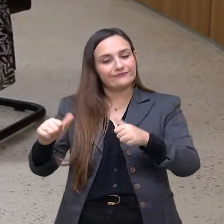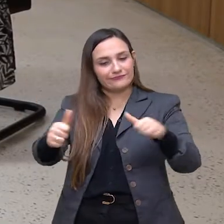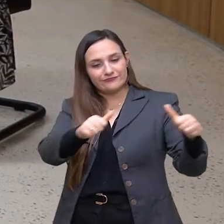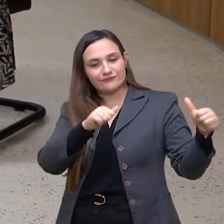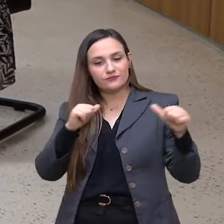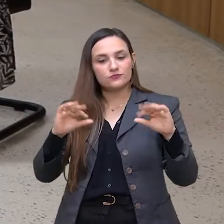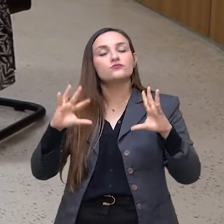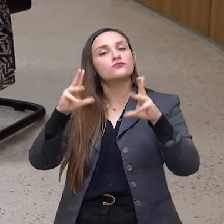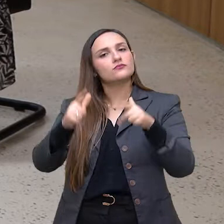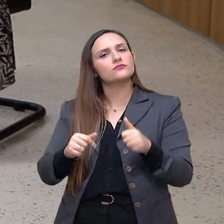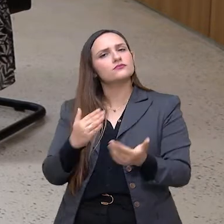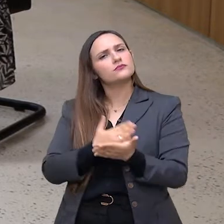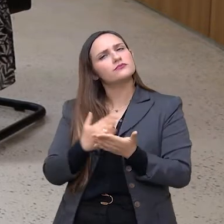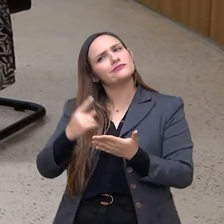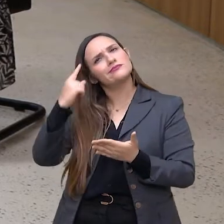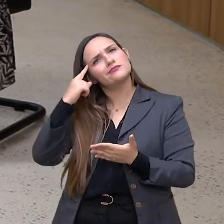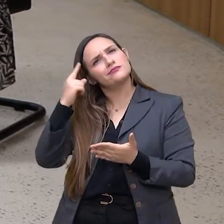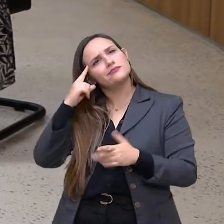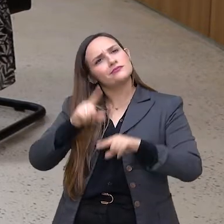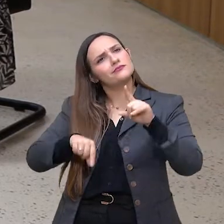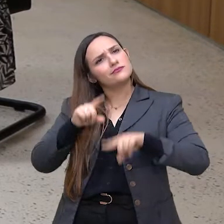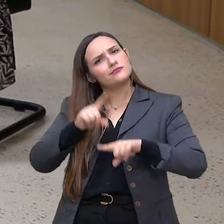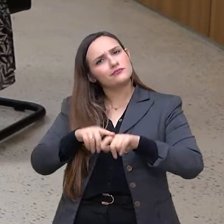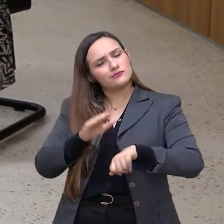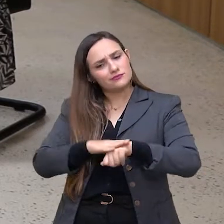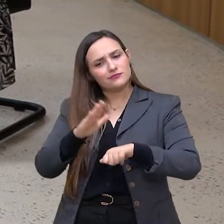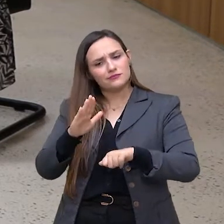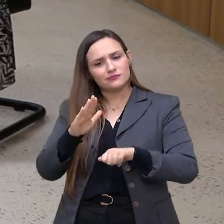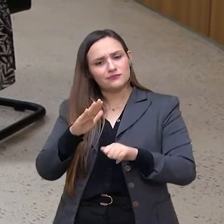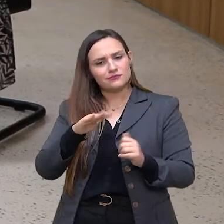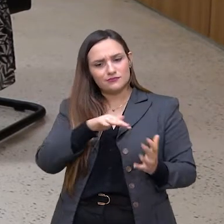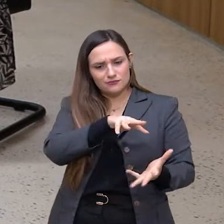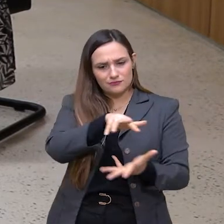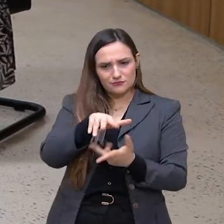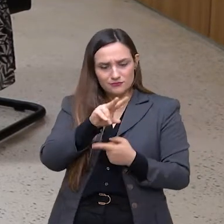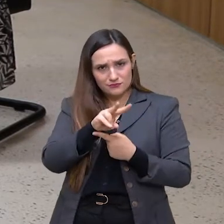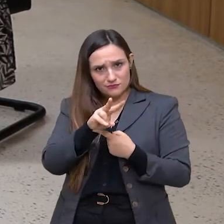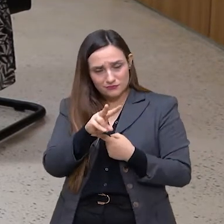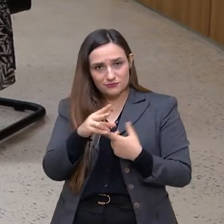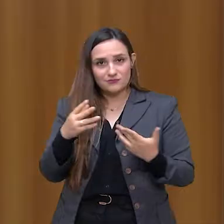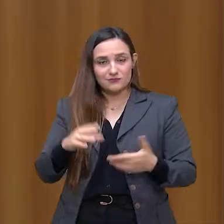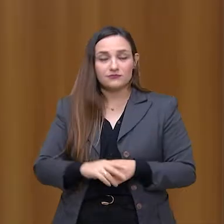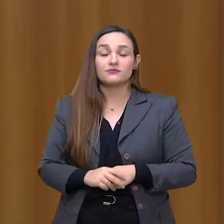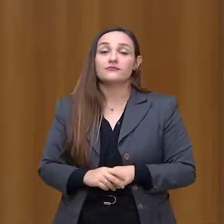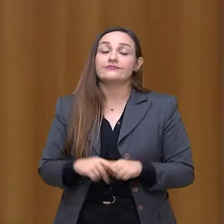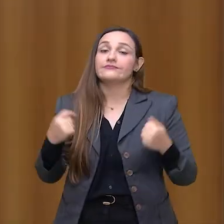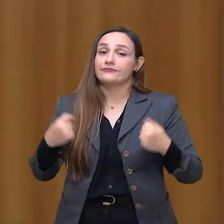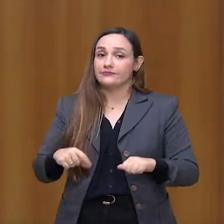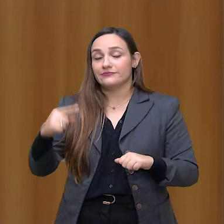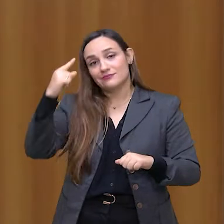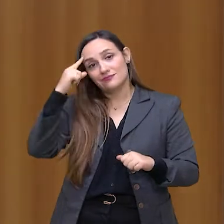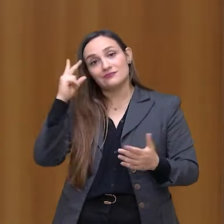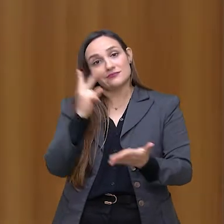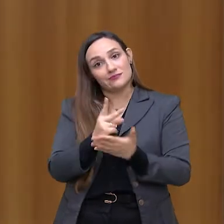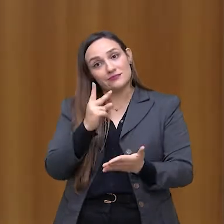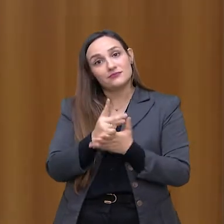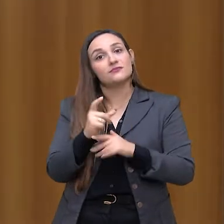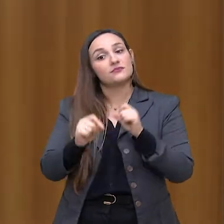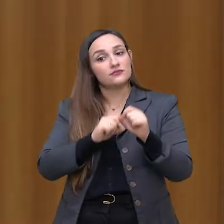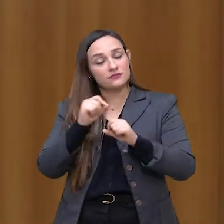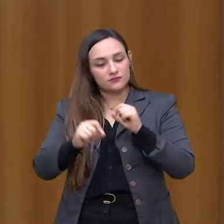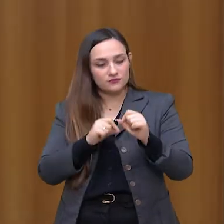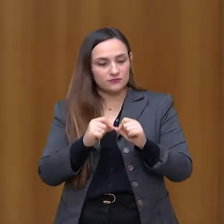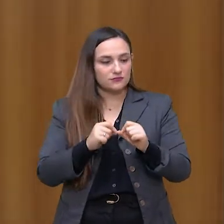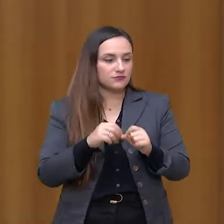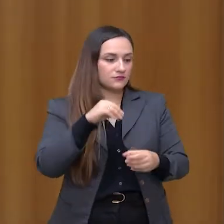avaliar essa situação para a gente pensar num produto mais sustentável para ser adquirido. Lembrando sempre que quando a gente vai para o